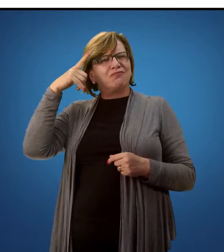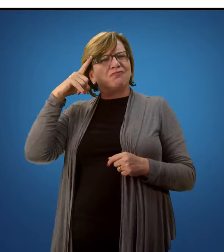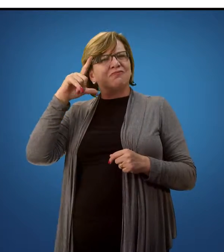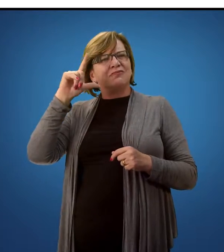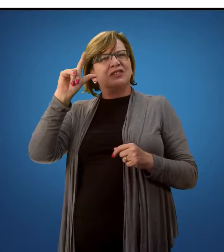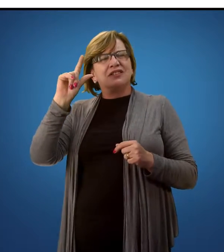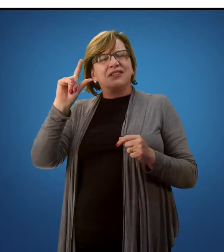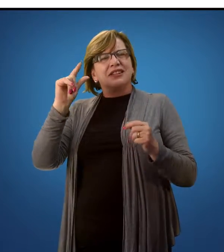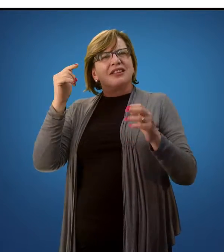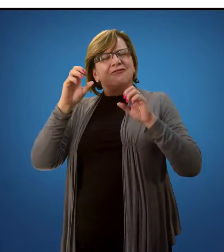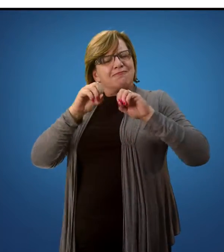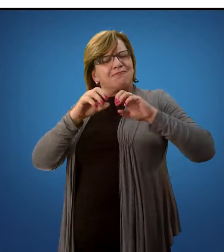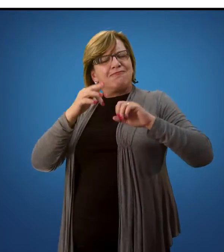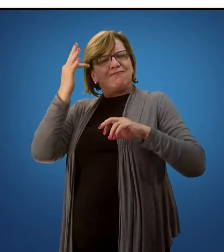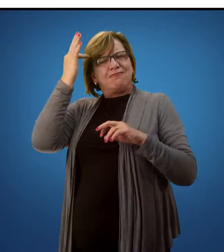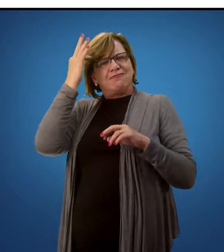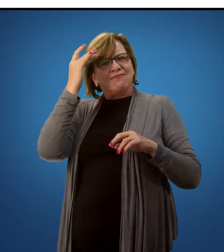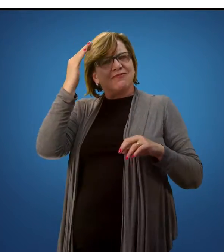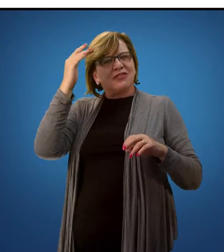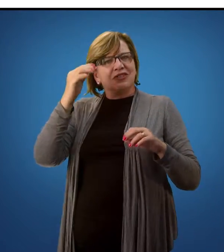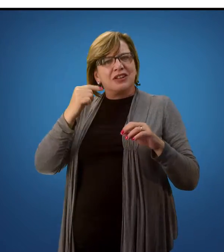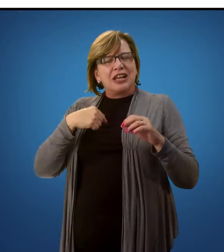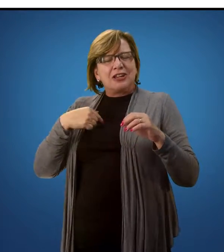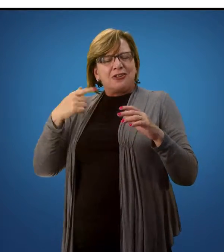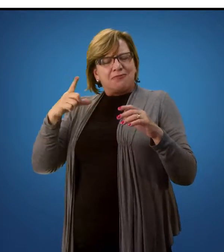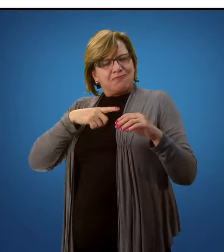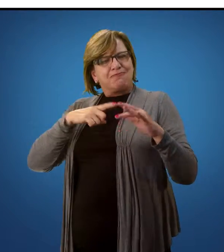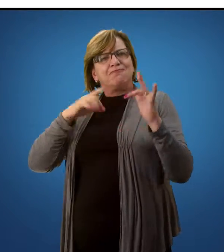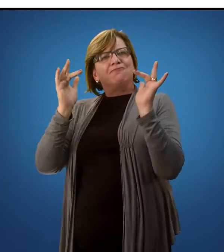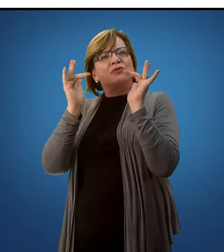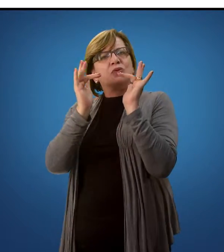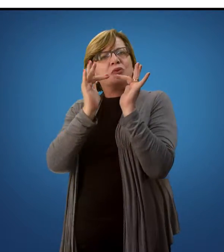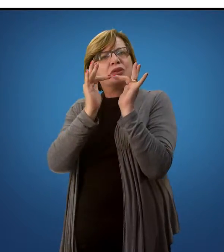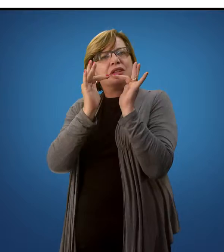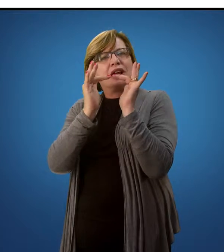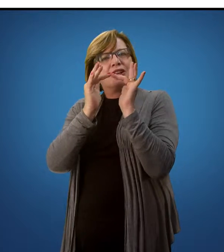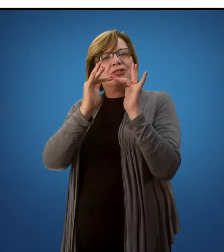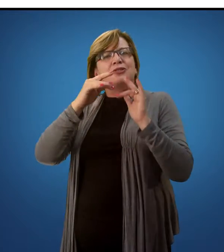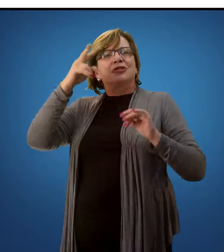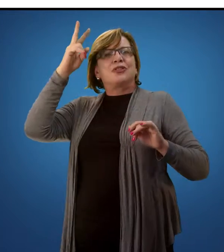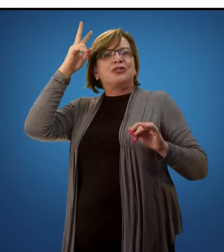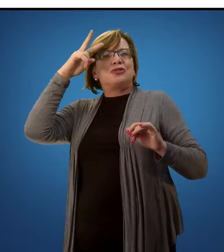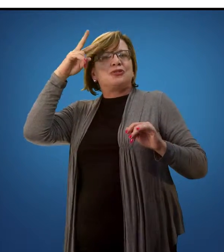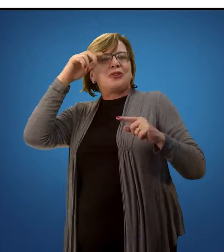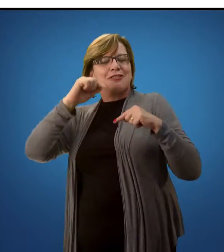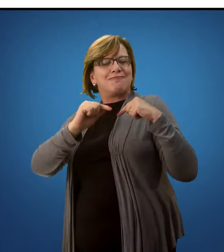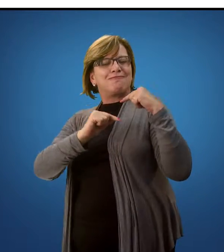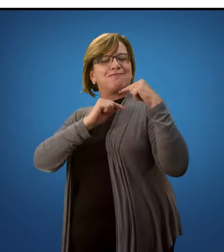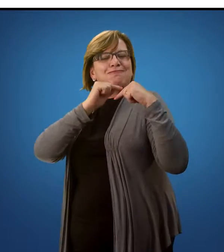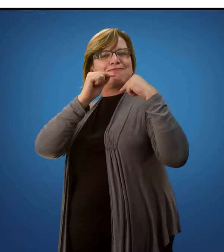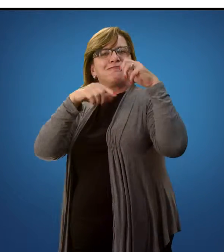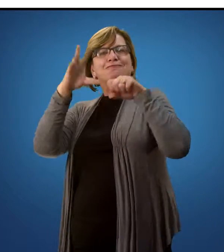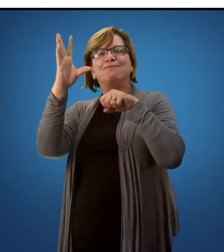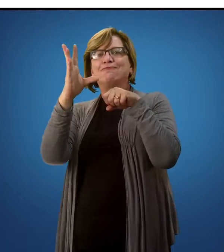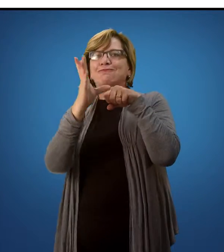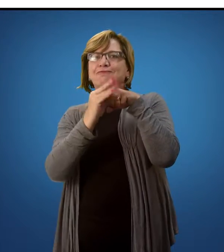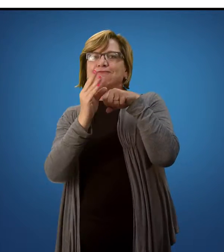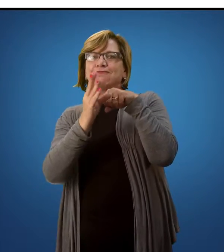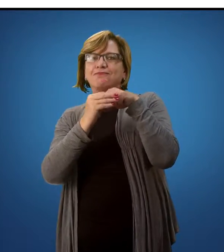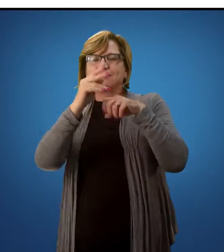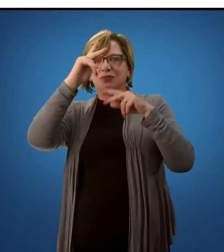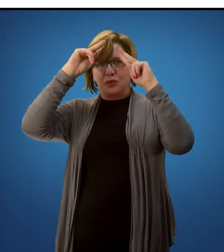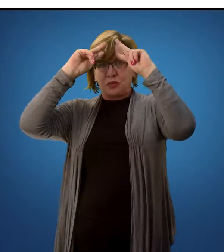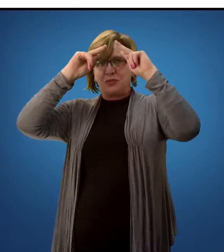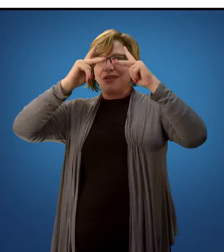mais uma aula de filosofia na qual nós vamos entrar em contato com o que com a história da evolução do conhecimento humano então